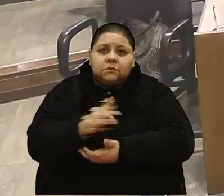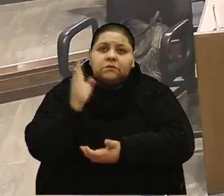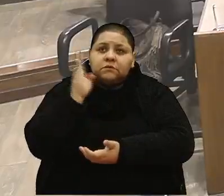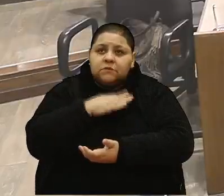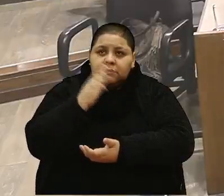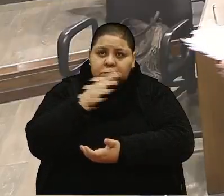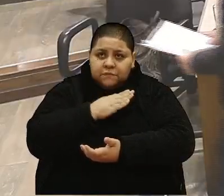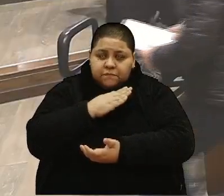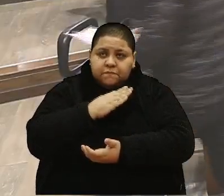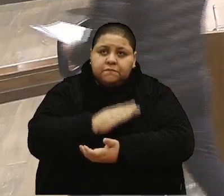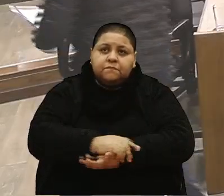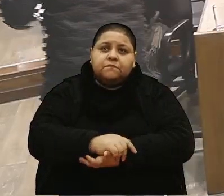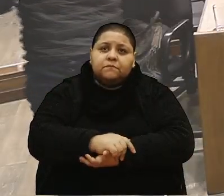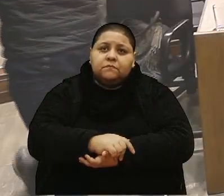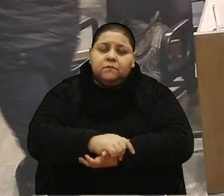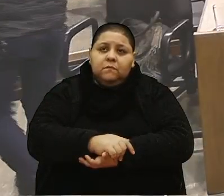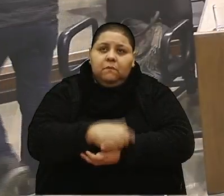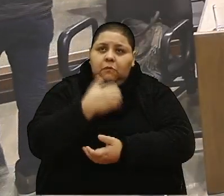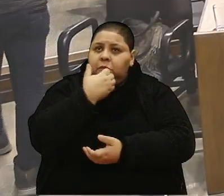Rapidamente,